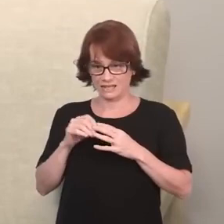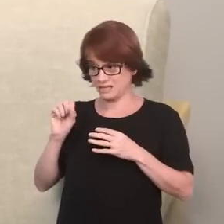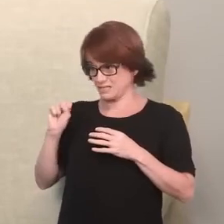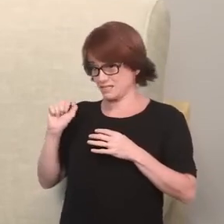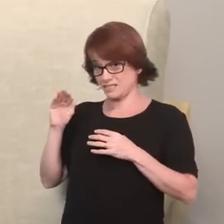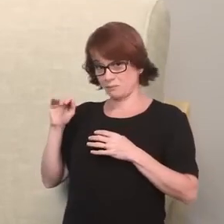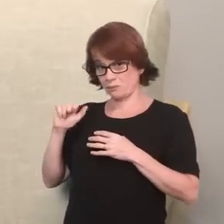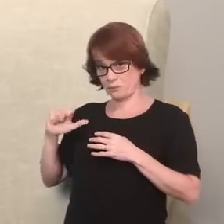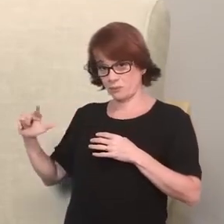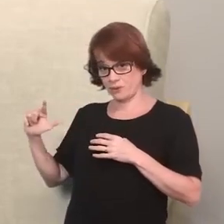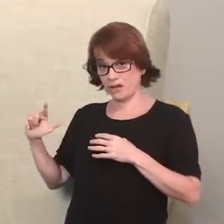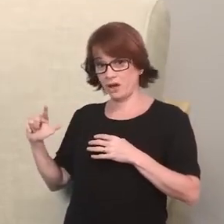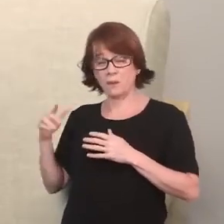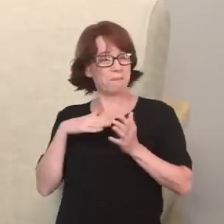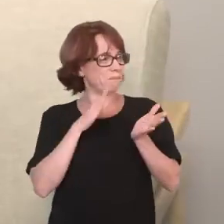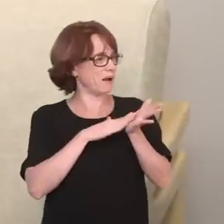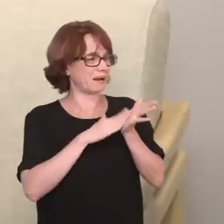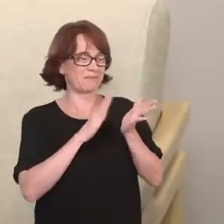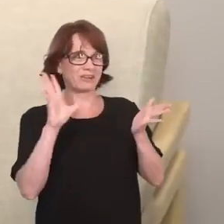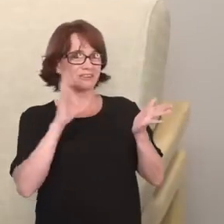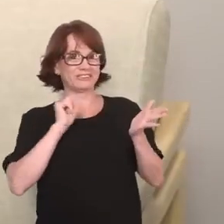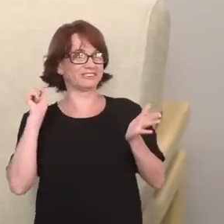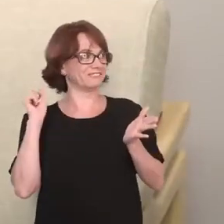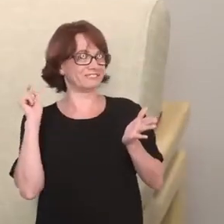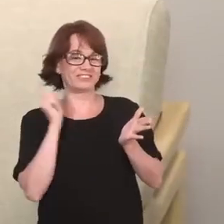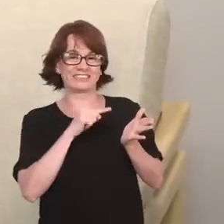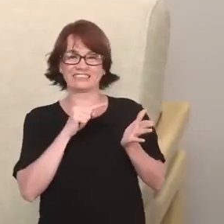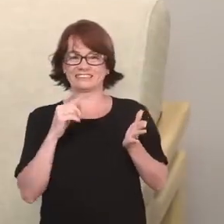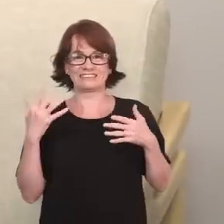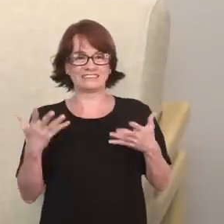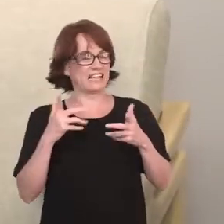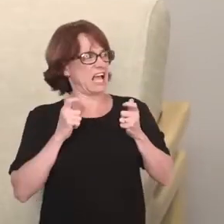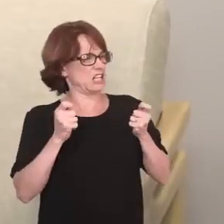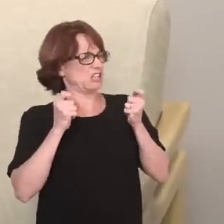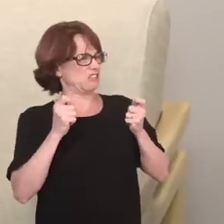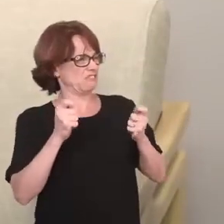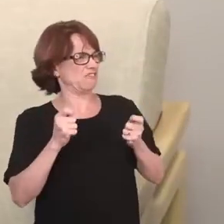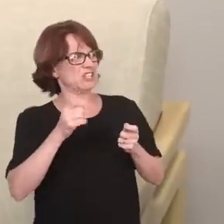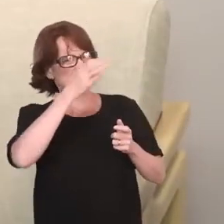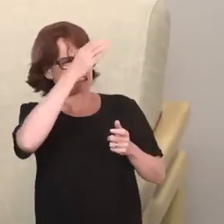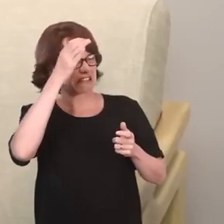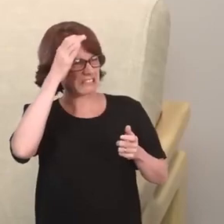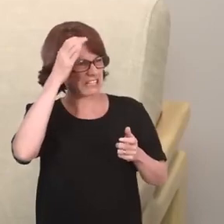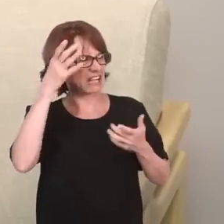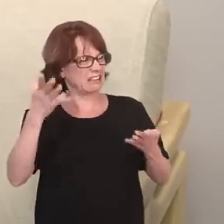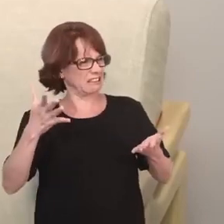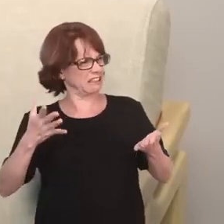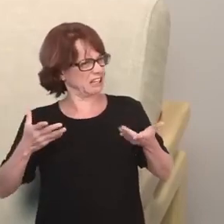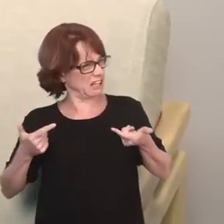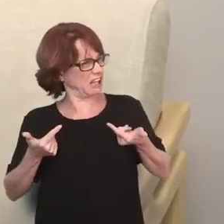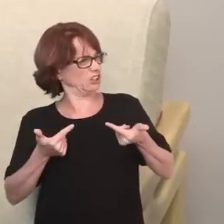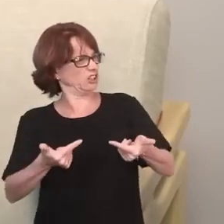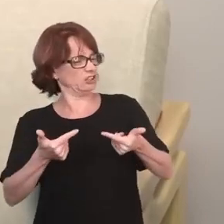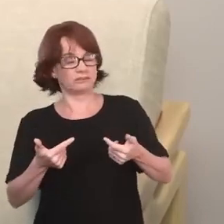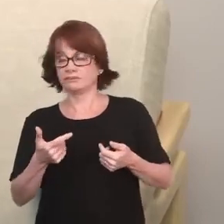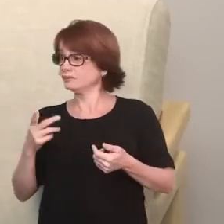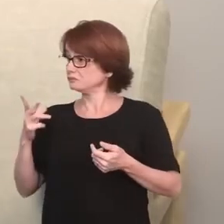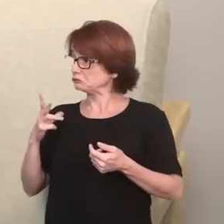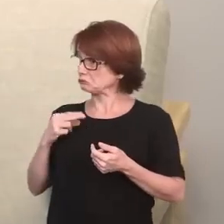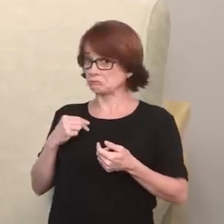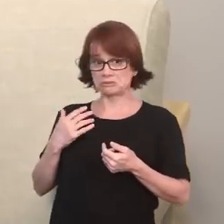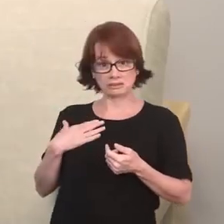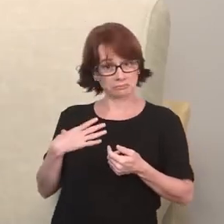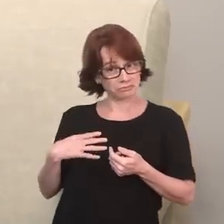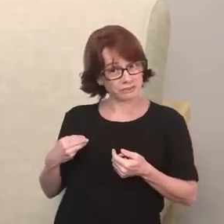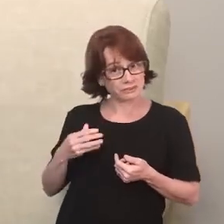falou assim, mãe, cara, eu tô muito, parabéns, tô adorando ver você como ativista, uma cidadã, tô adorando isso. Eu falei,